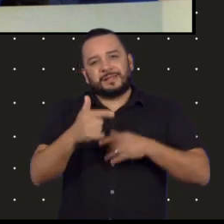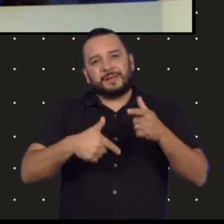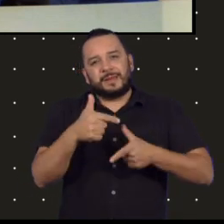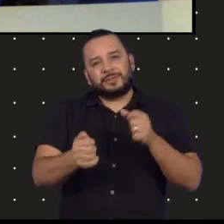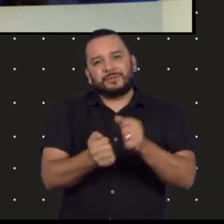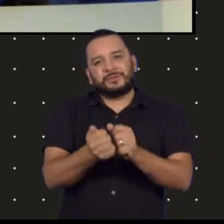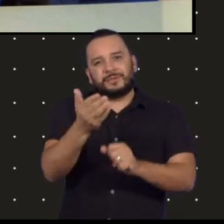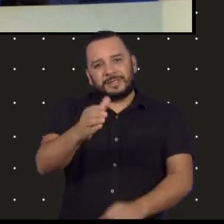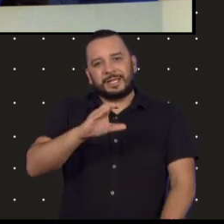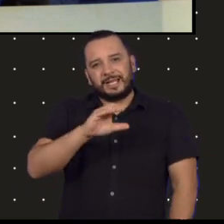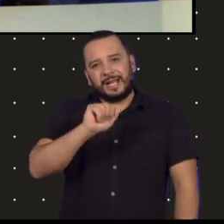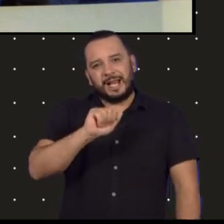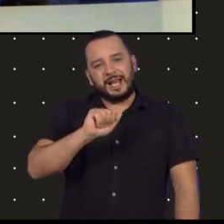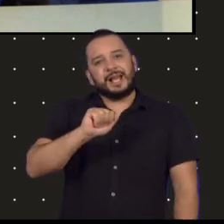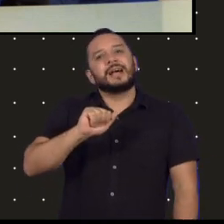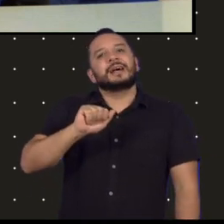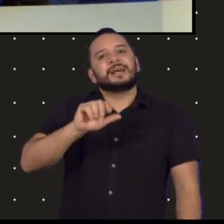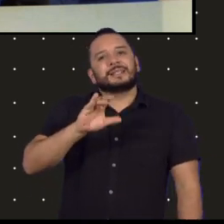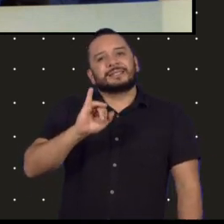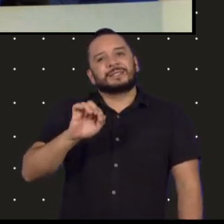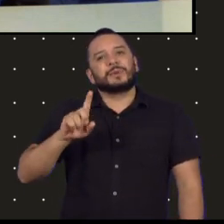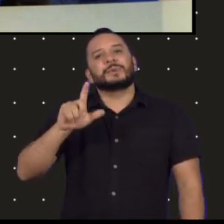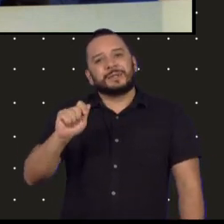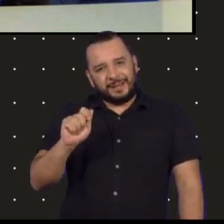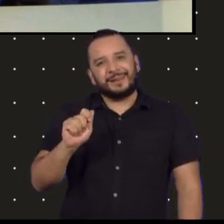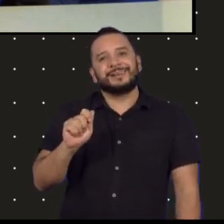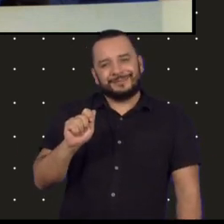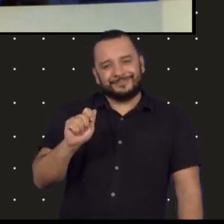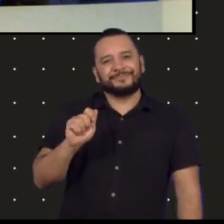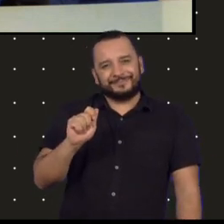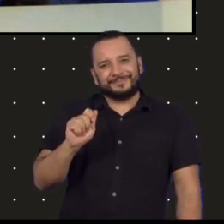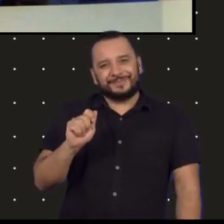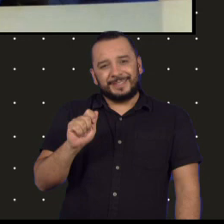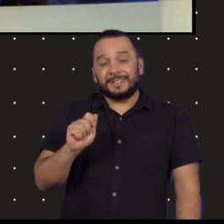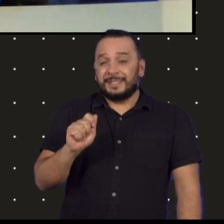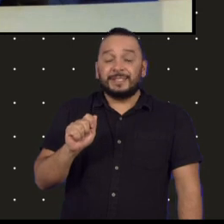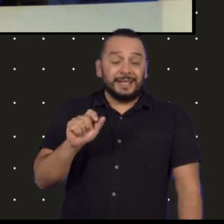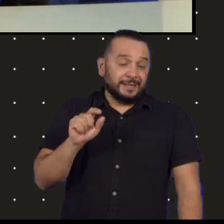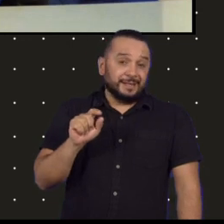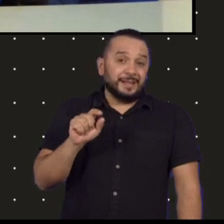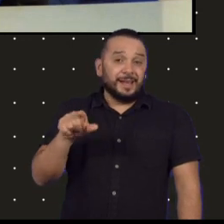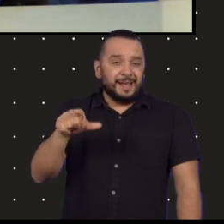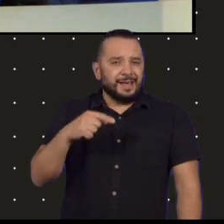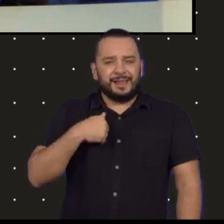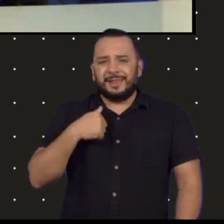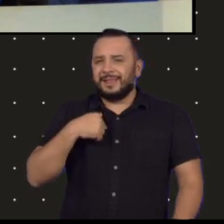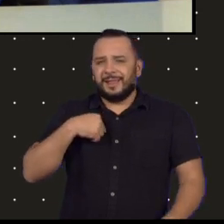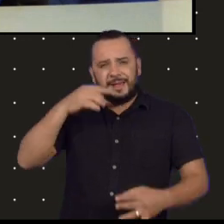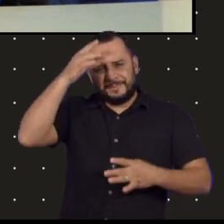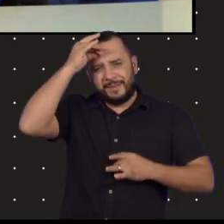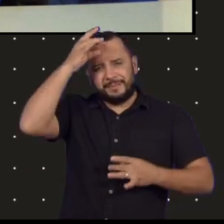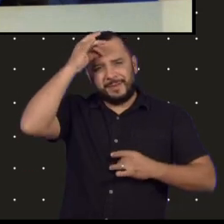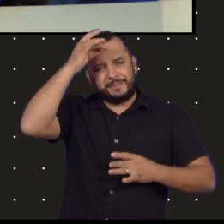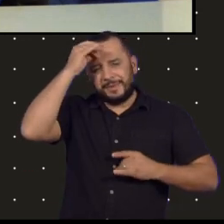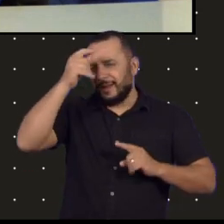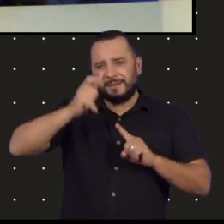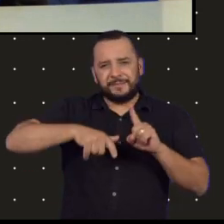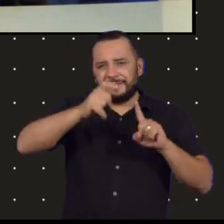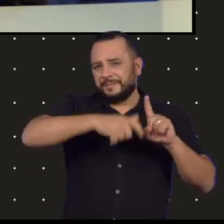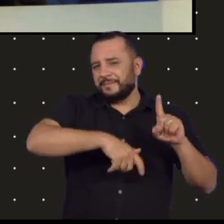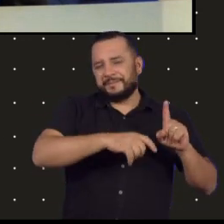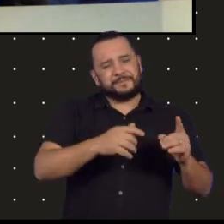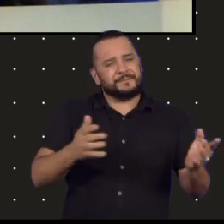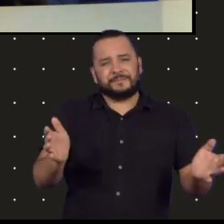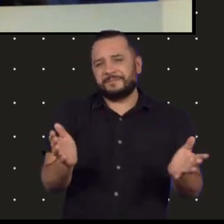Ela era, porque ela é tão Cacilda quanto a Cacilda, não é? Ela fez uma das interpretações mais